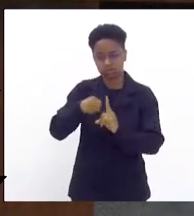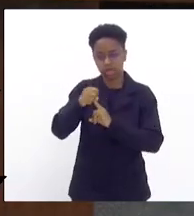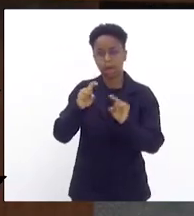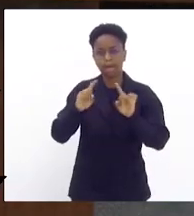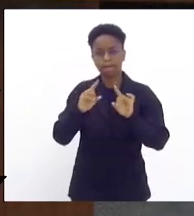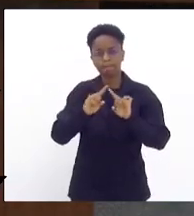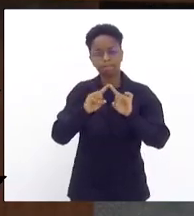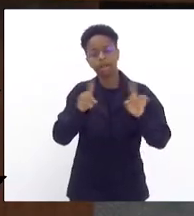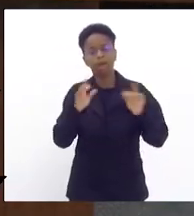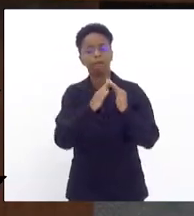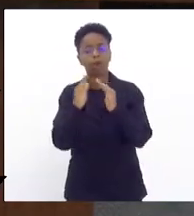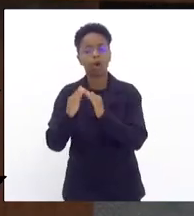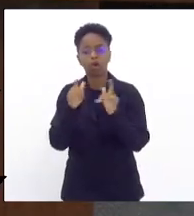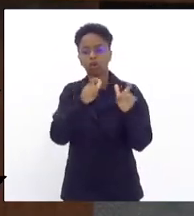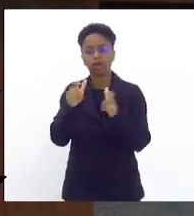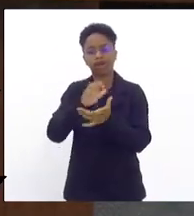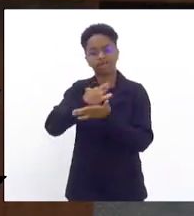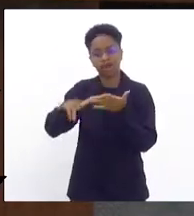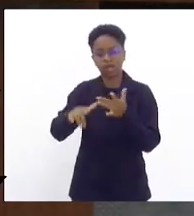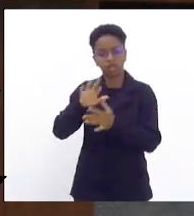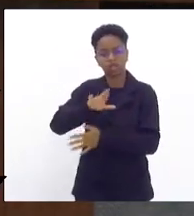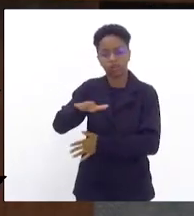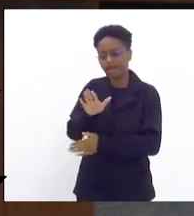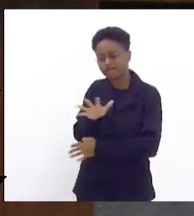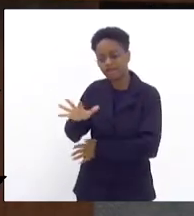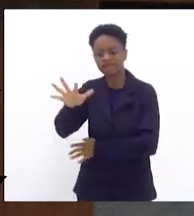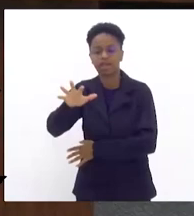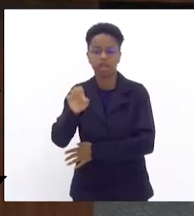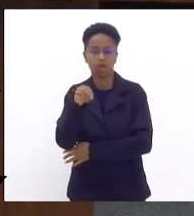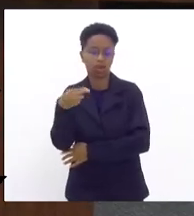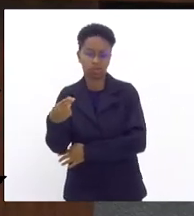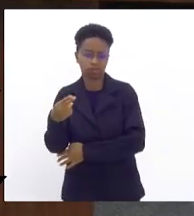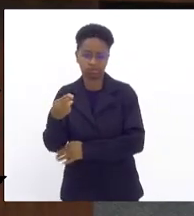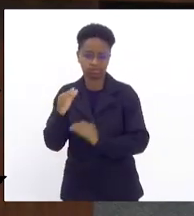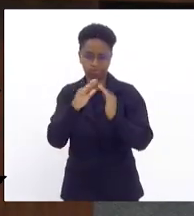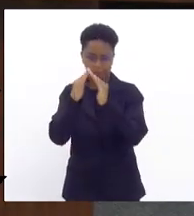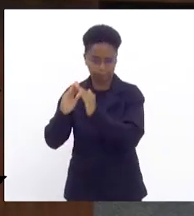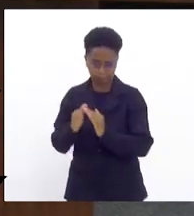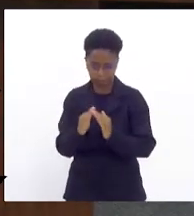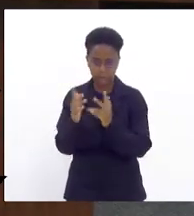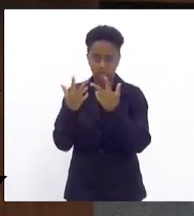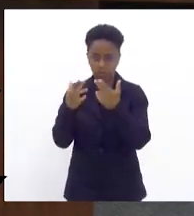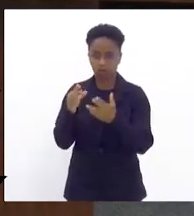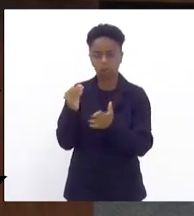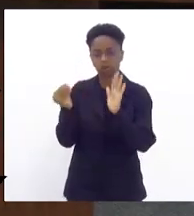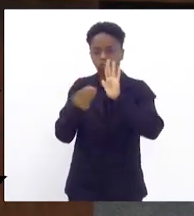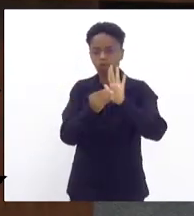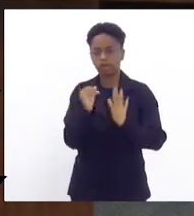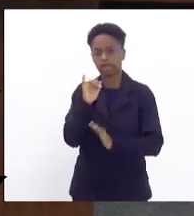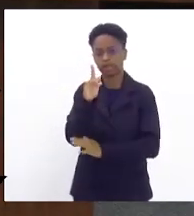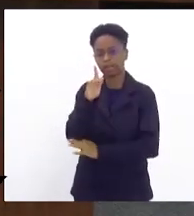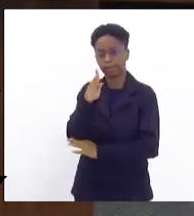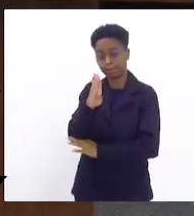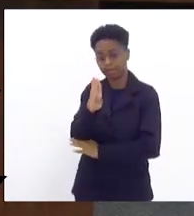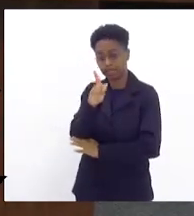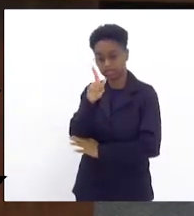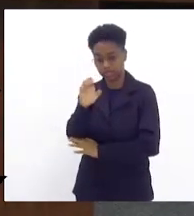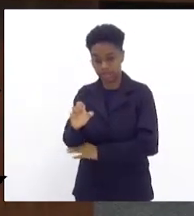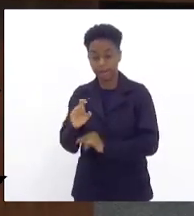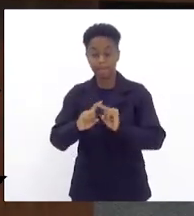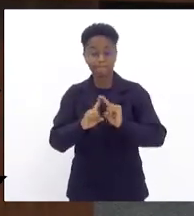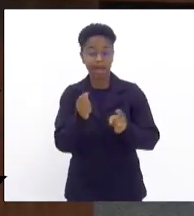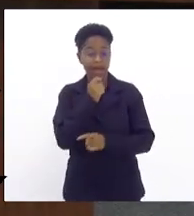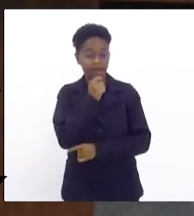consideradas favelas ou aglomerados, né, subnormais, segundo a colocação do IBGE. E ainda assim,